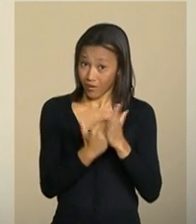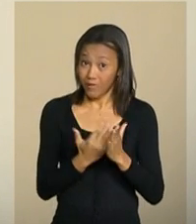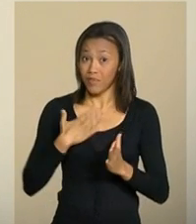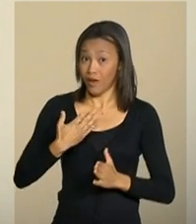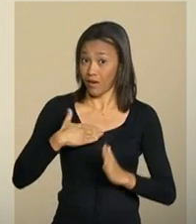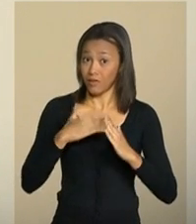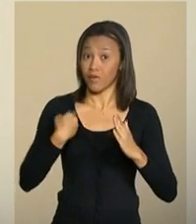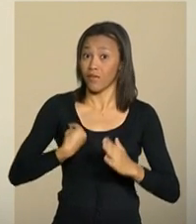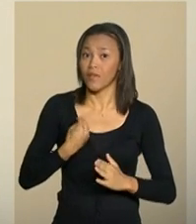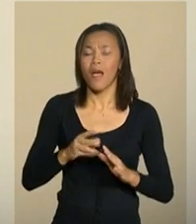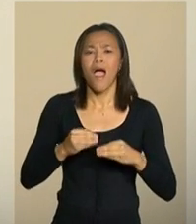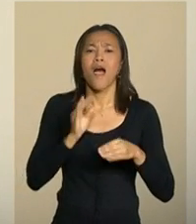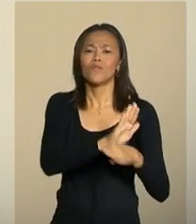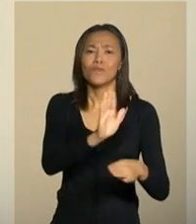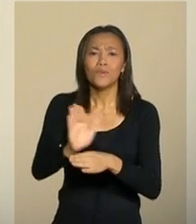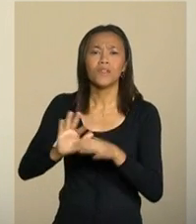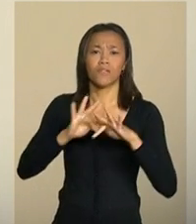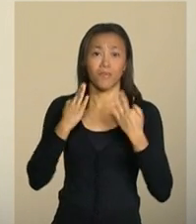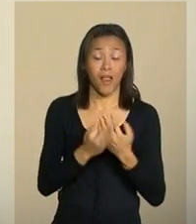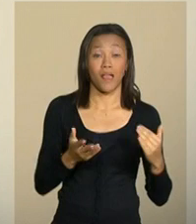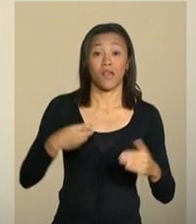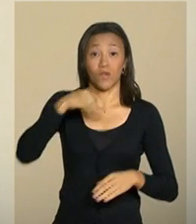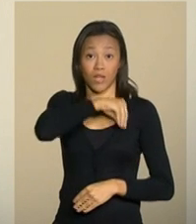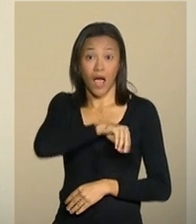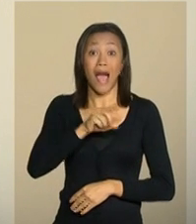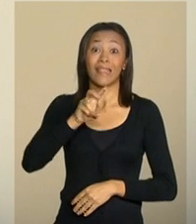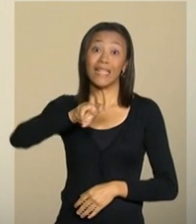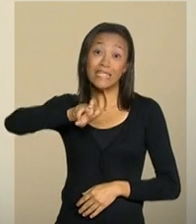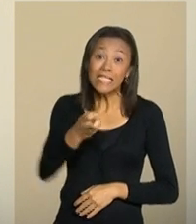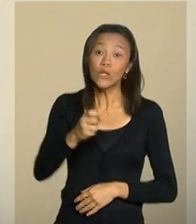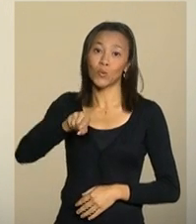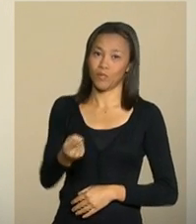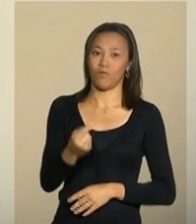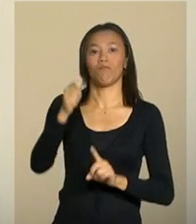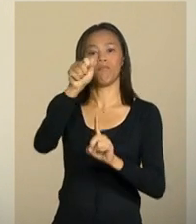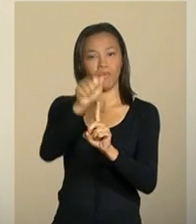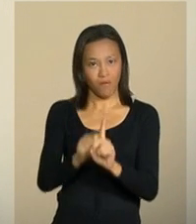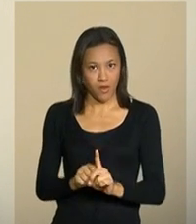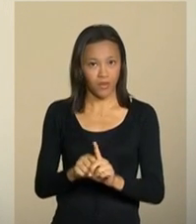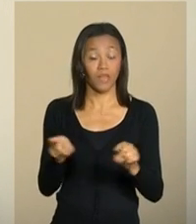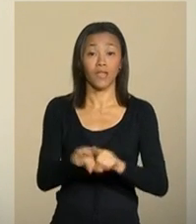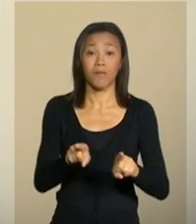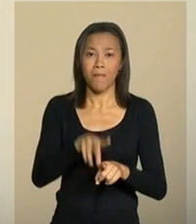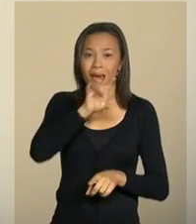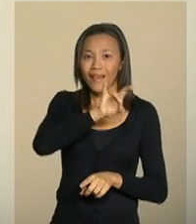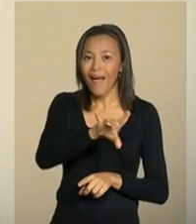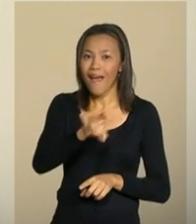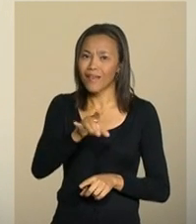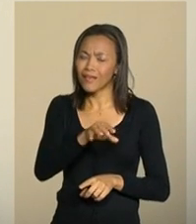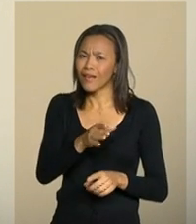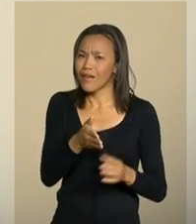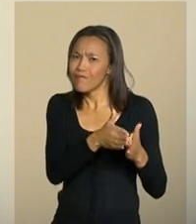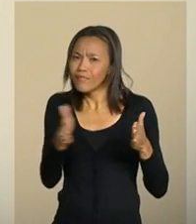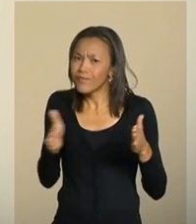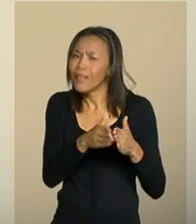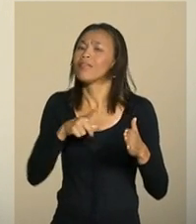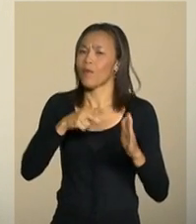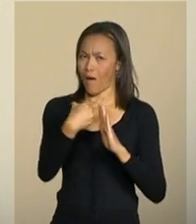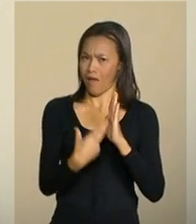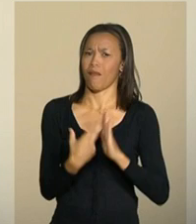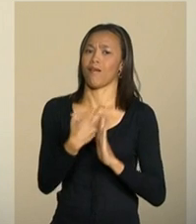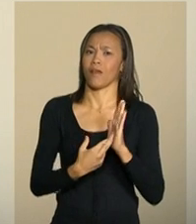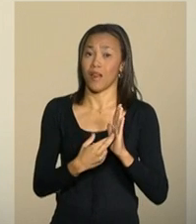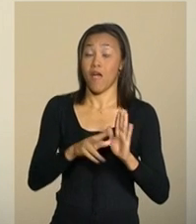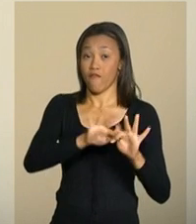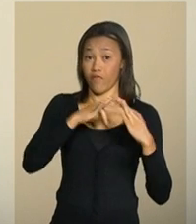Vida atende as famílias que ganham até R 5.000 por mês e para cada faixa de renda há uma regra